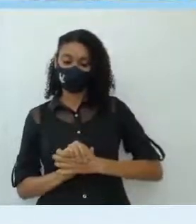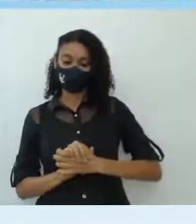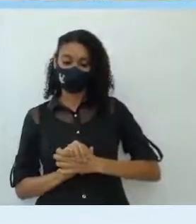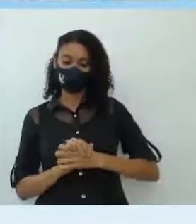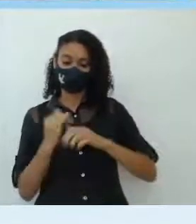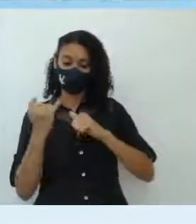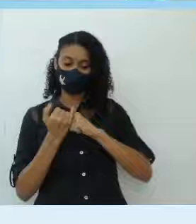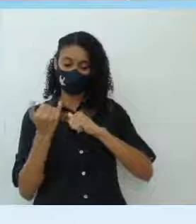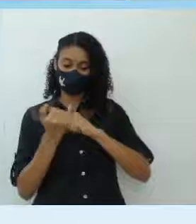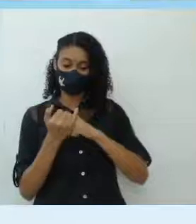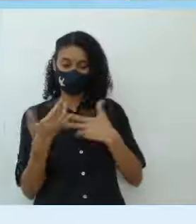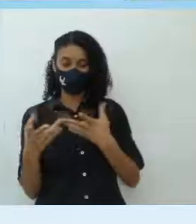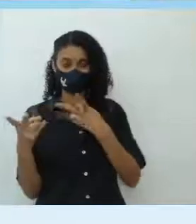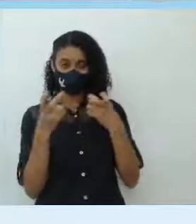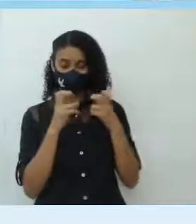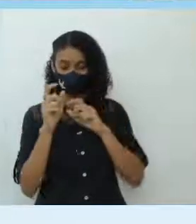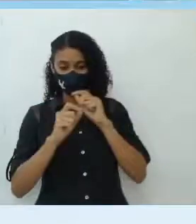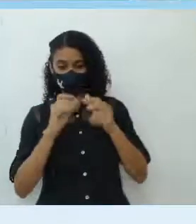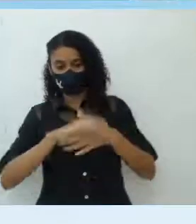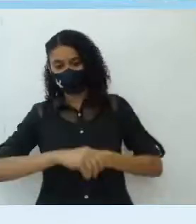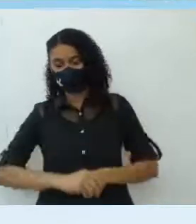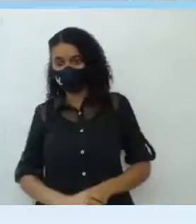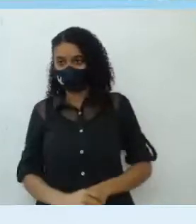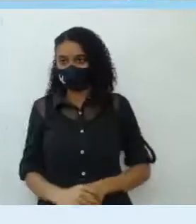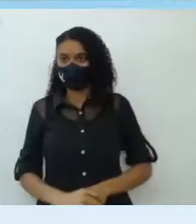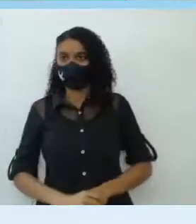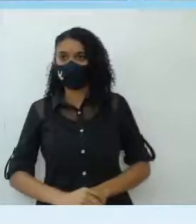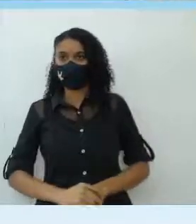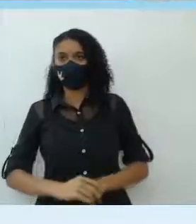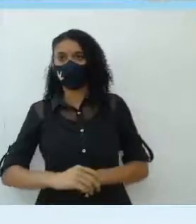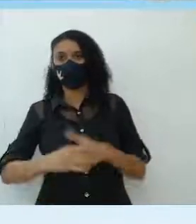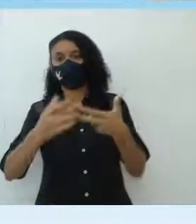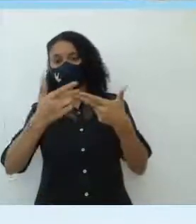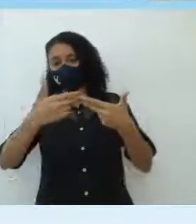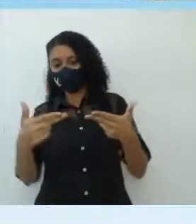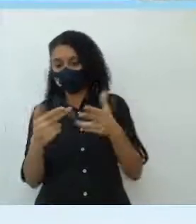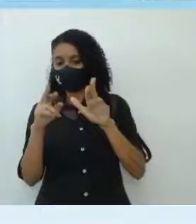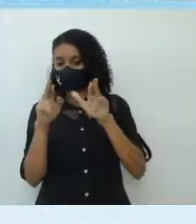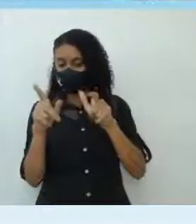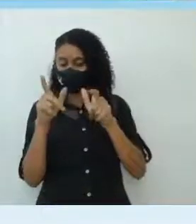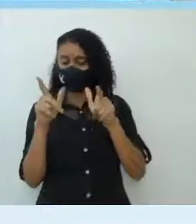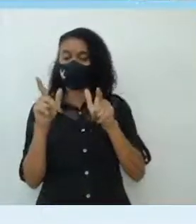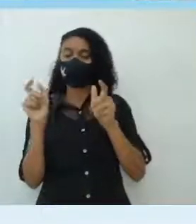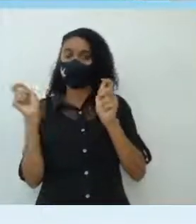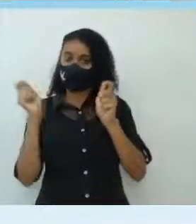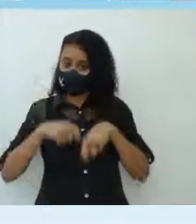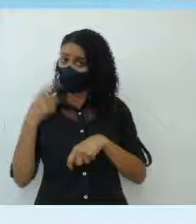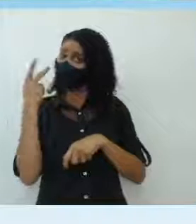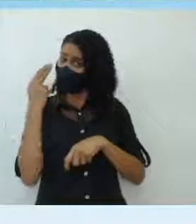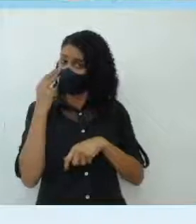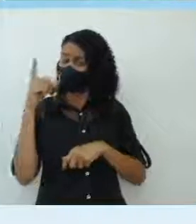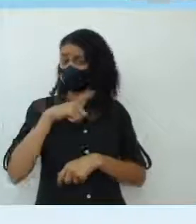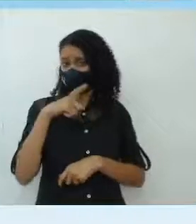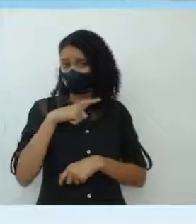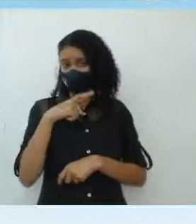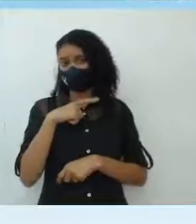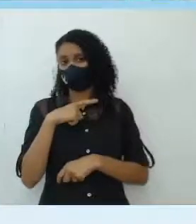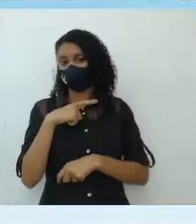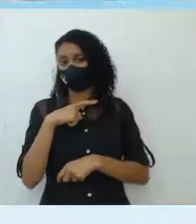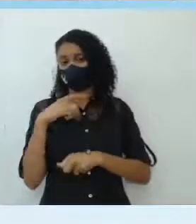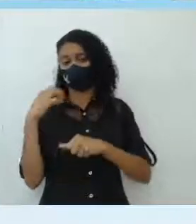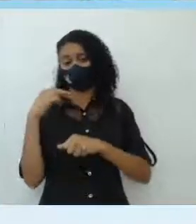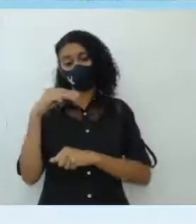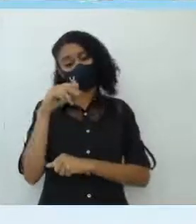ferro. Então, perceba, elementos diferentes podem e normalmente têm